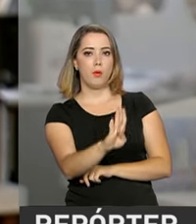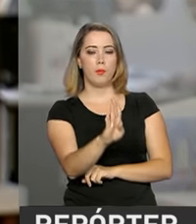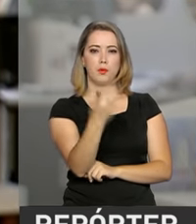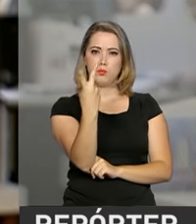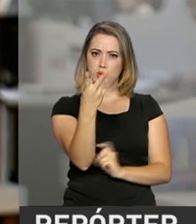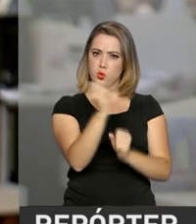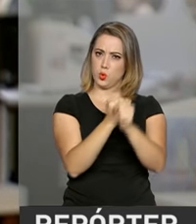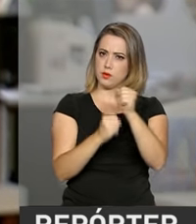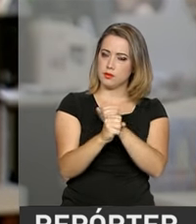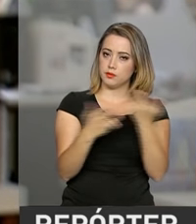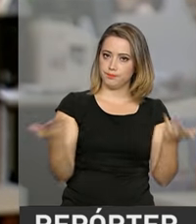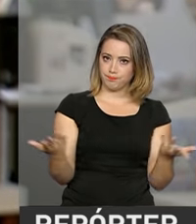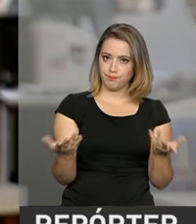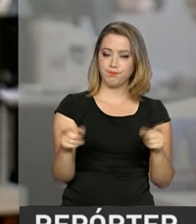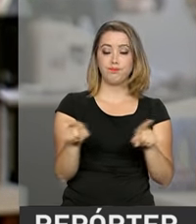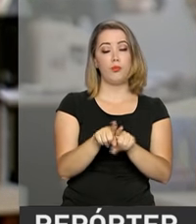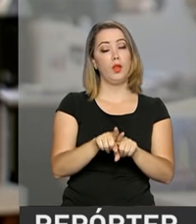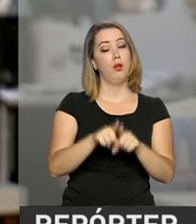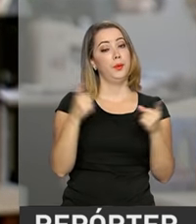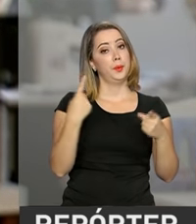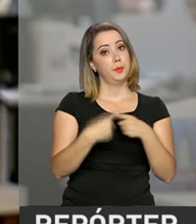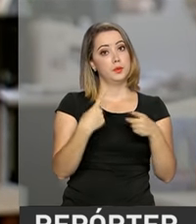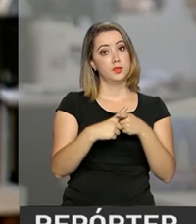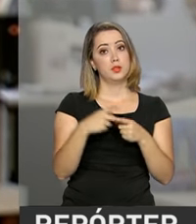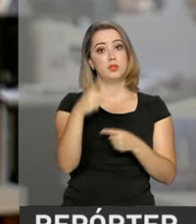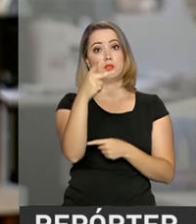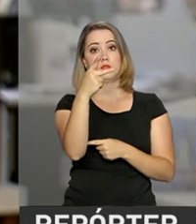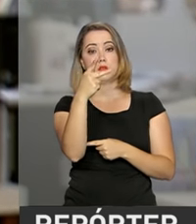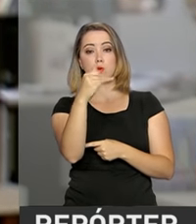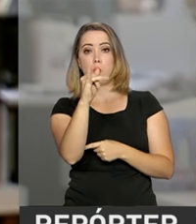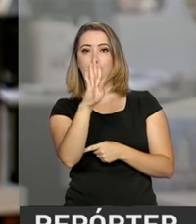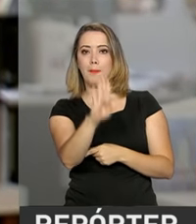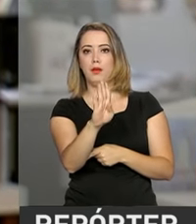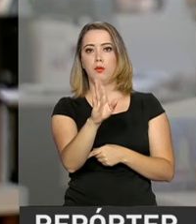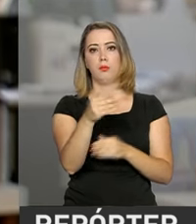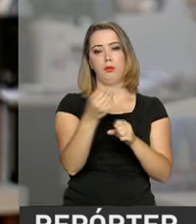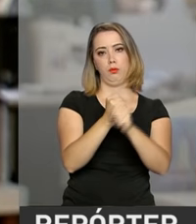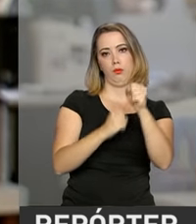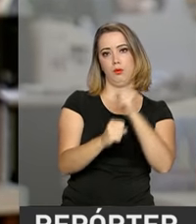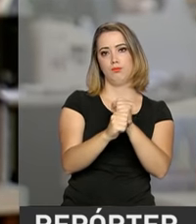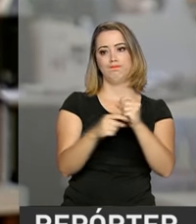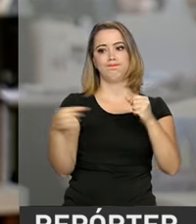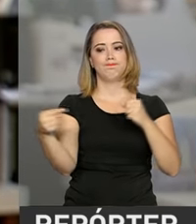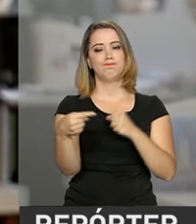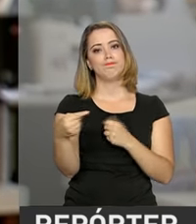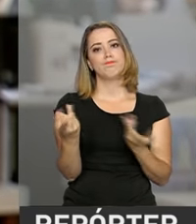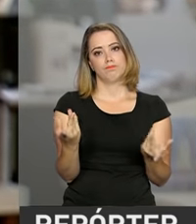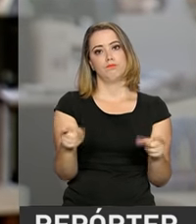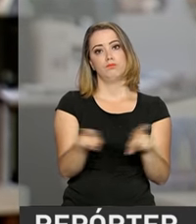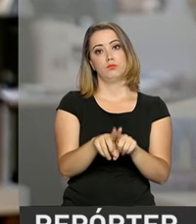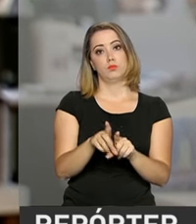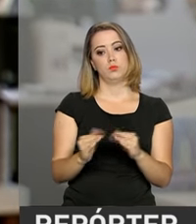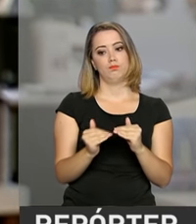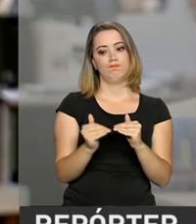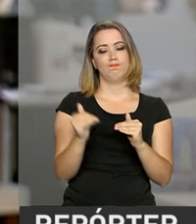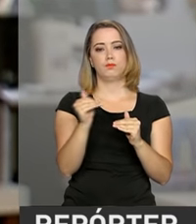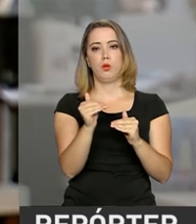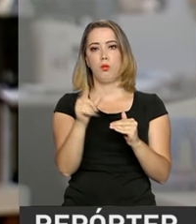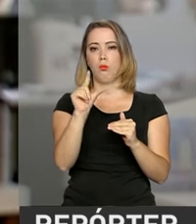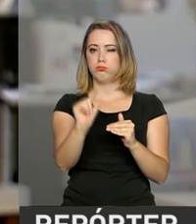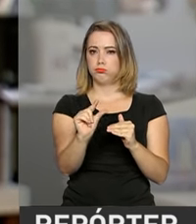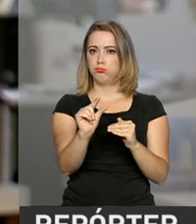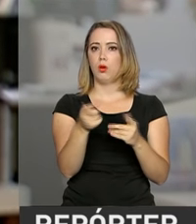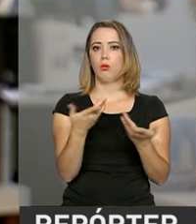interno bruto em 2015 foi negativo e a inflação do ano passado foi menor que a prevista o salário mínimo também subiu menos foi de R